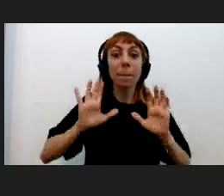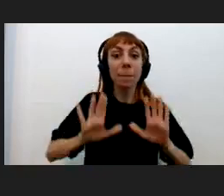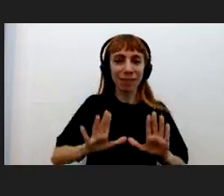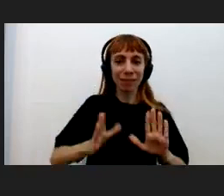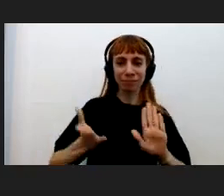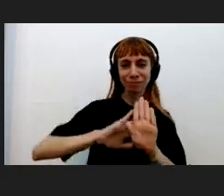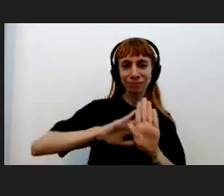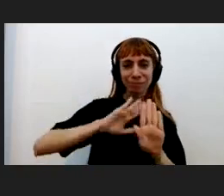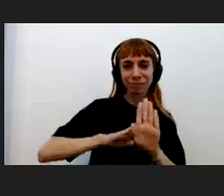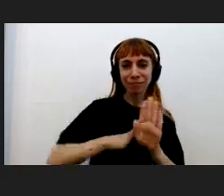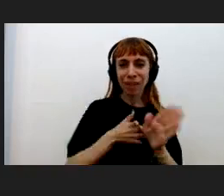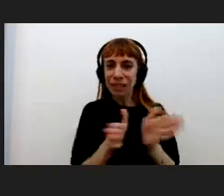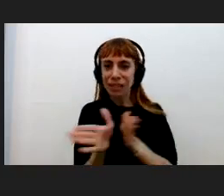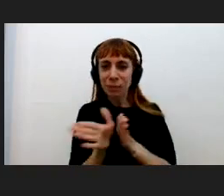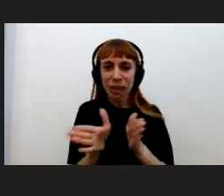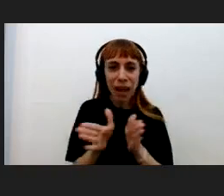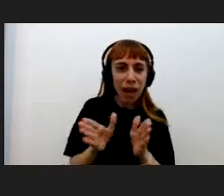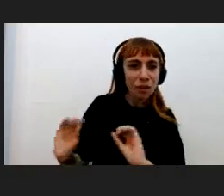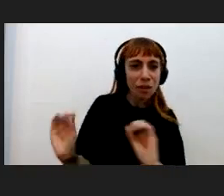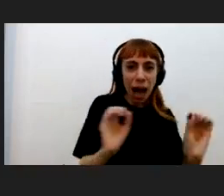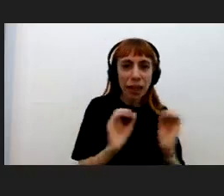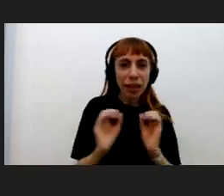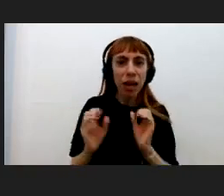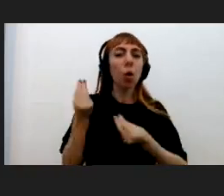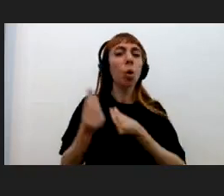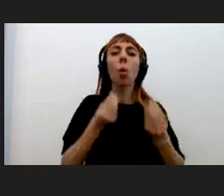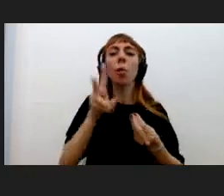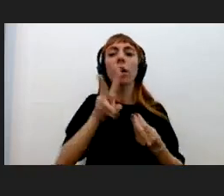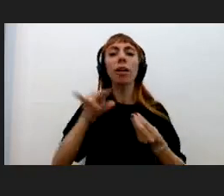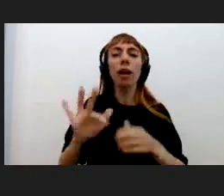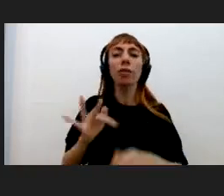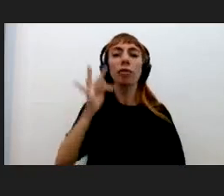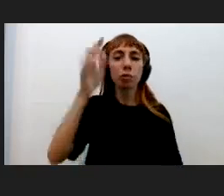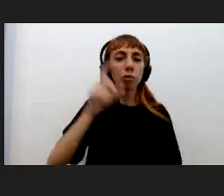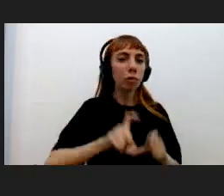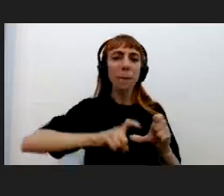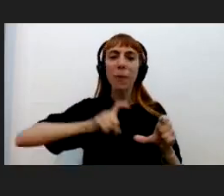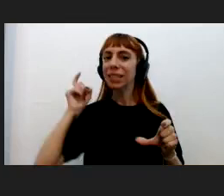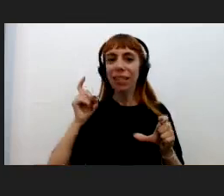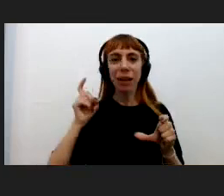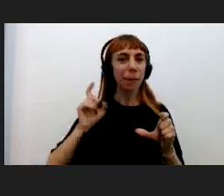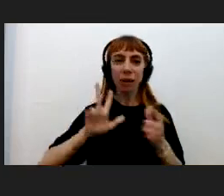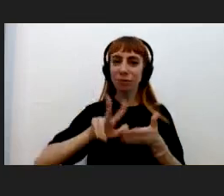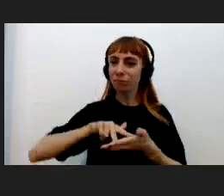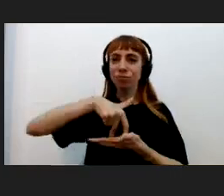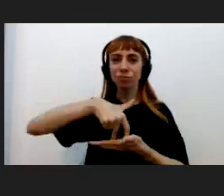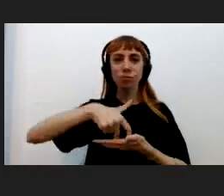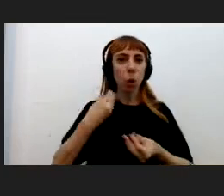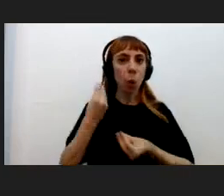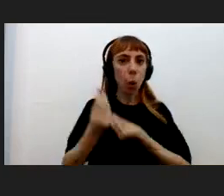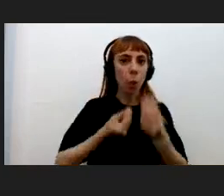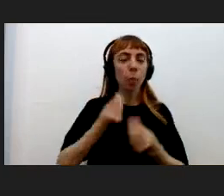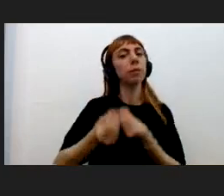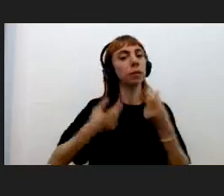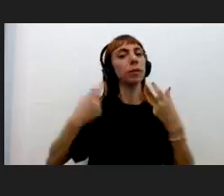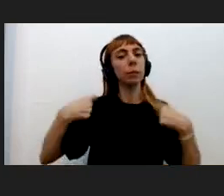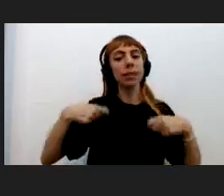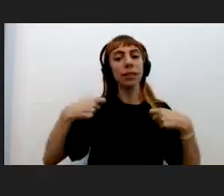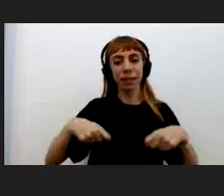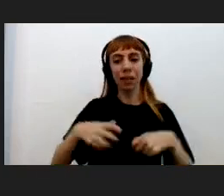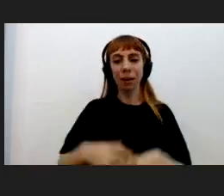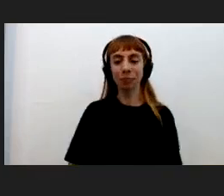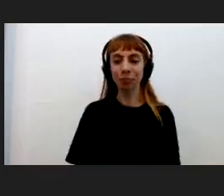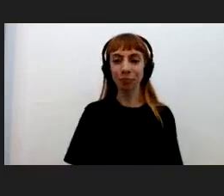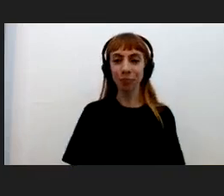nos recursos, né, de acessibilidade e que envolvem, né? O Dário está digitando, eu vou ler aqui a